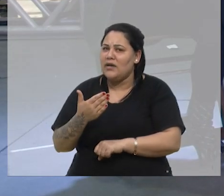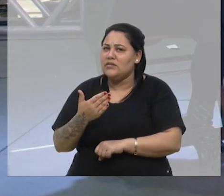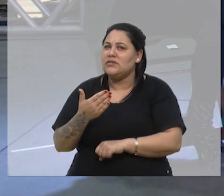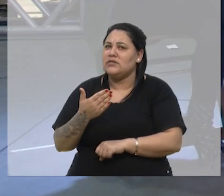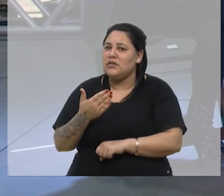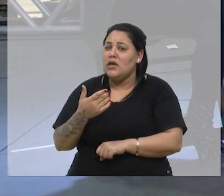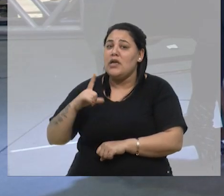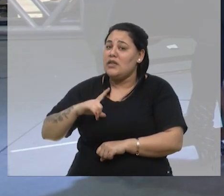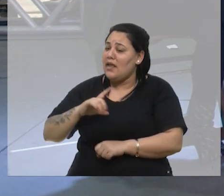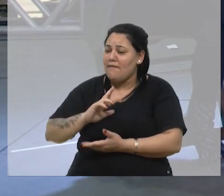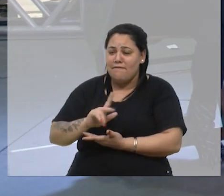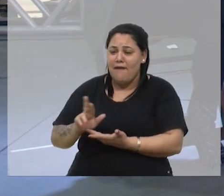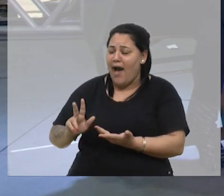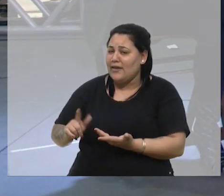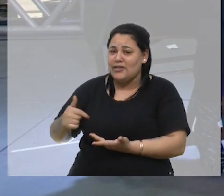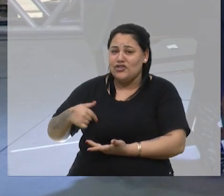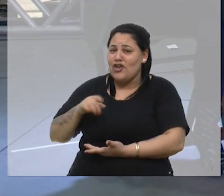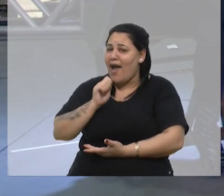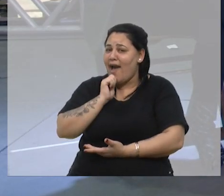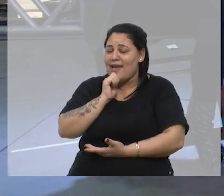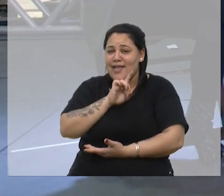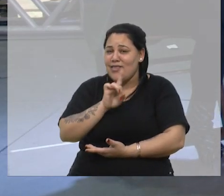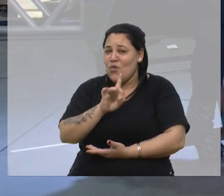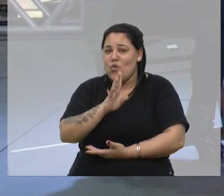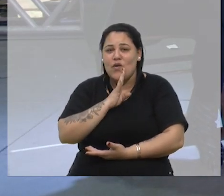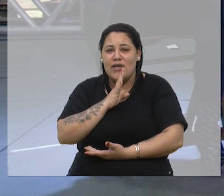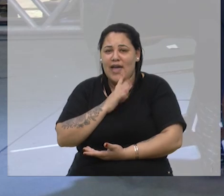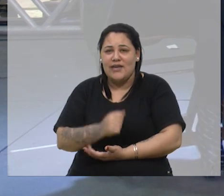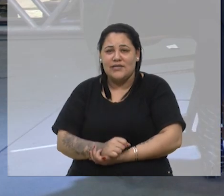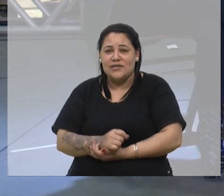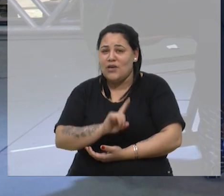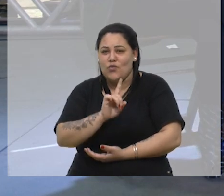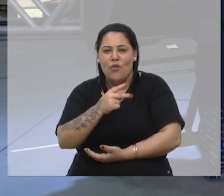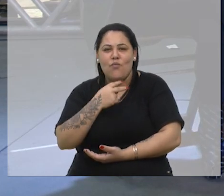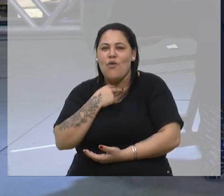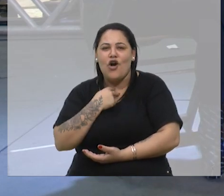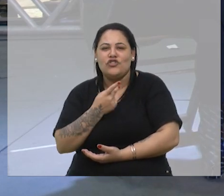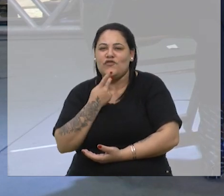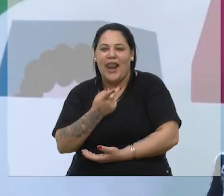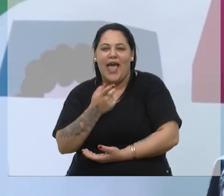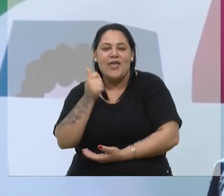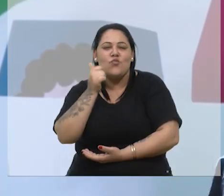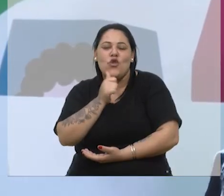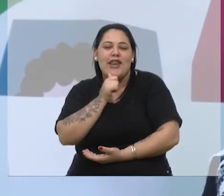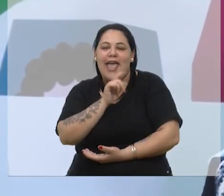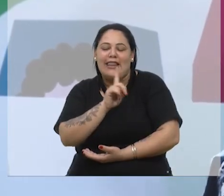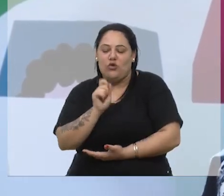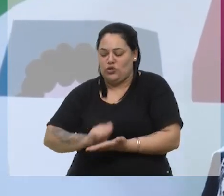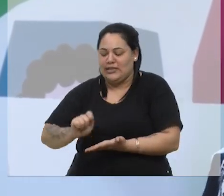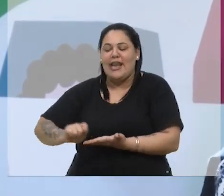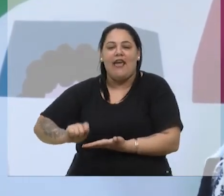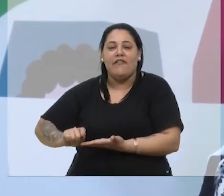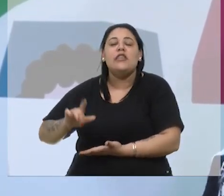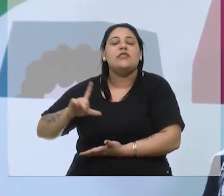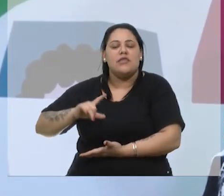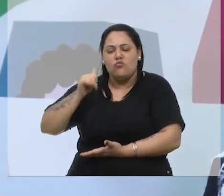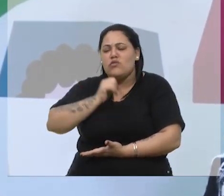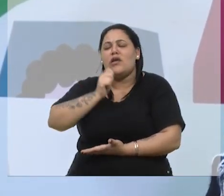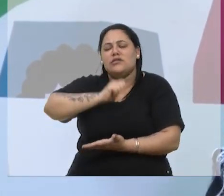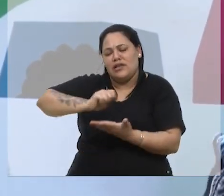É ficção. É ficção porque ela é uma reelaboração, né? Jamais vai ser a vida da pessoa. Exatamente. É